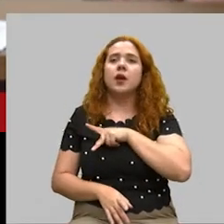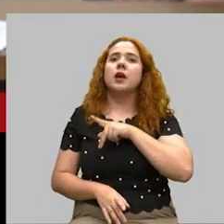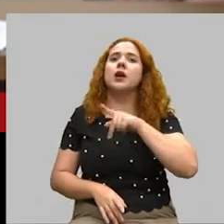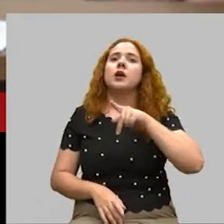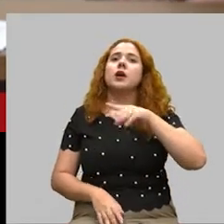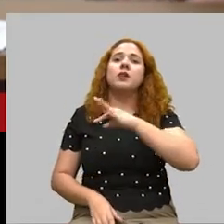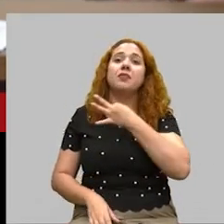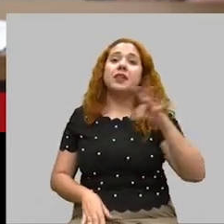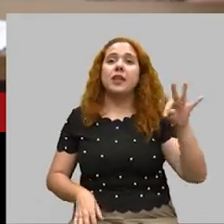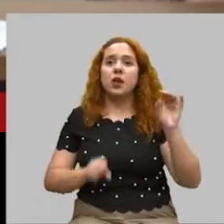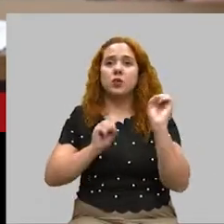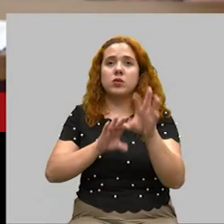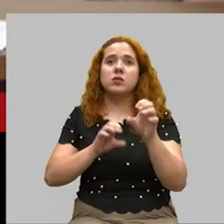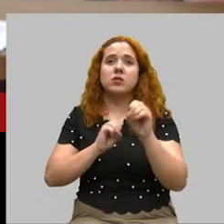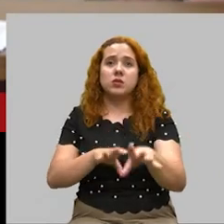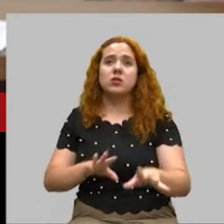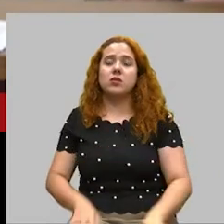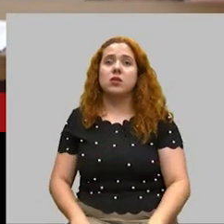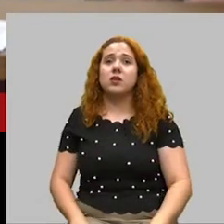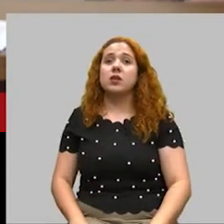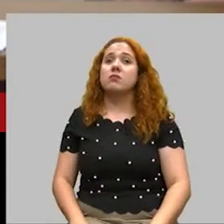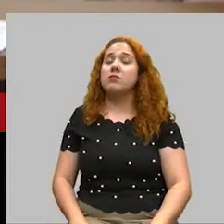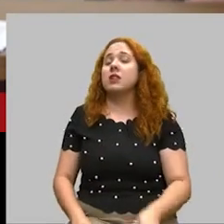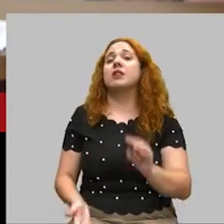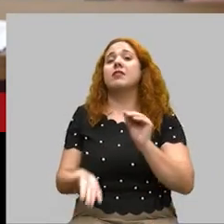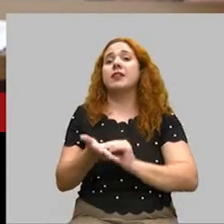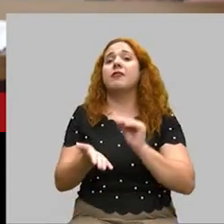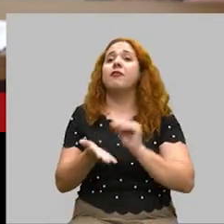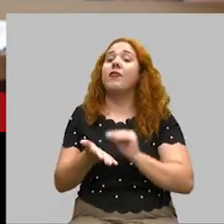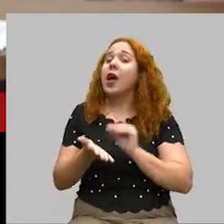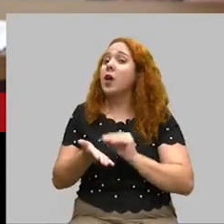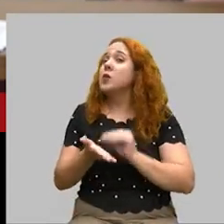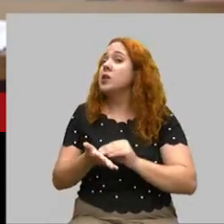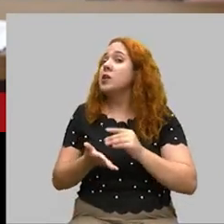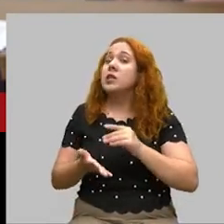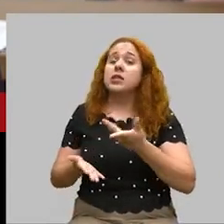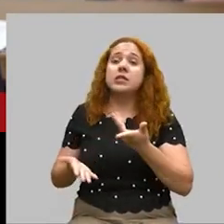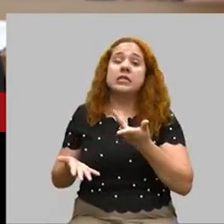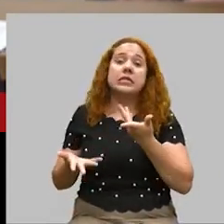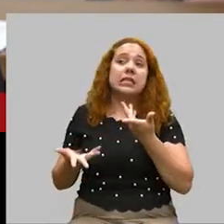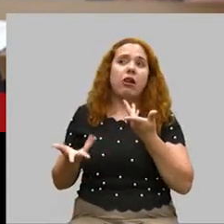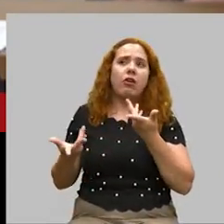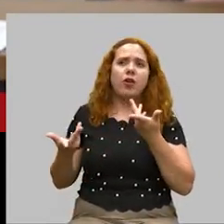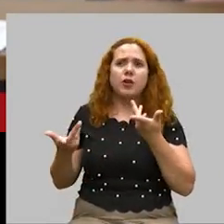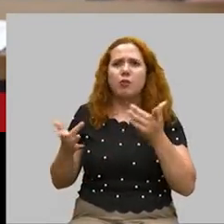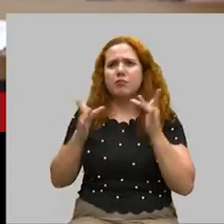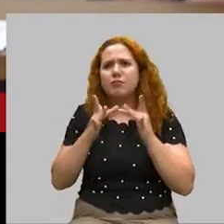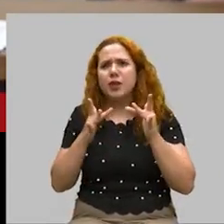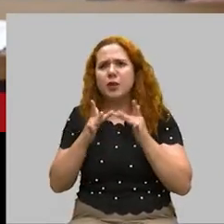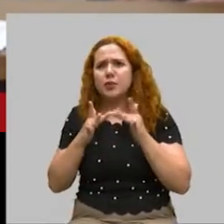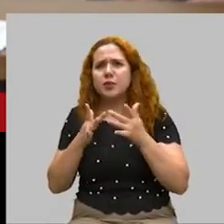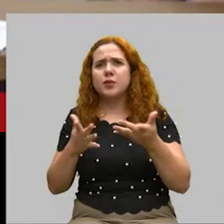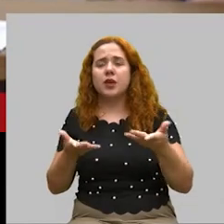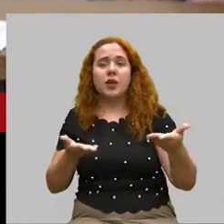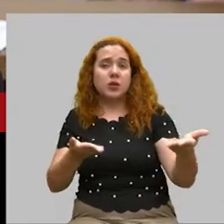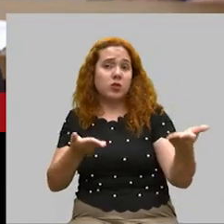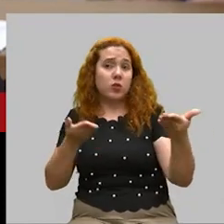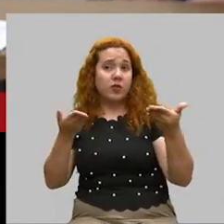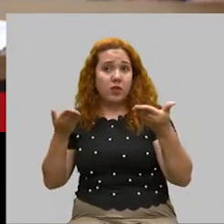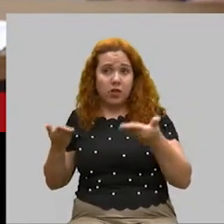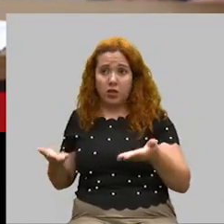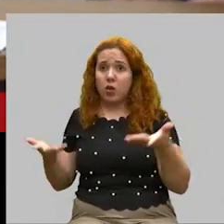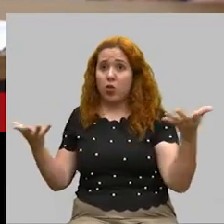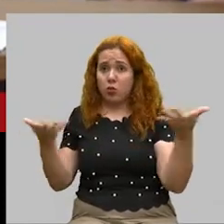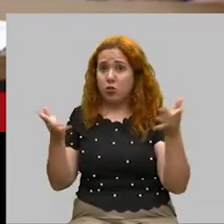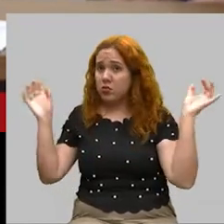da Educação do campo é essa articulação na rede mineira que a gente se fortalece né então é com imenso prazer que a gente tá aqui né eu fui convidado especialmente para